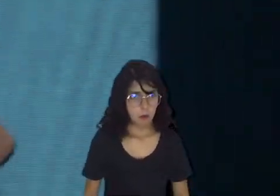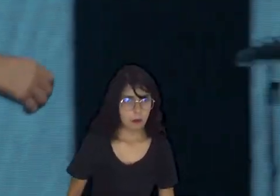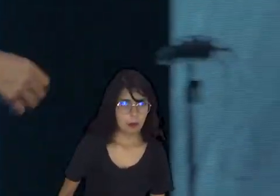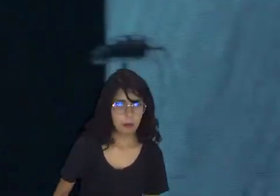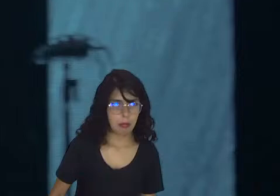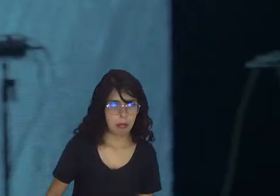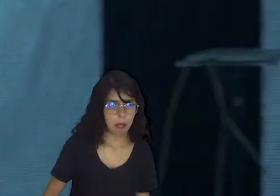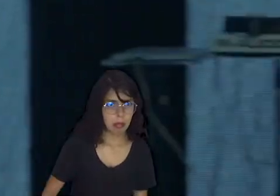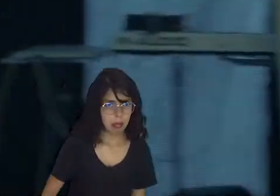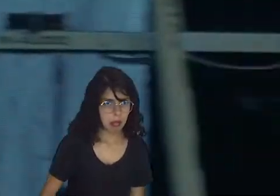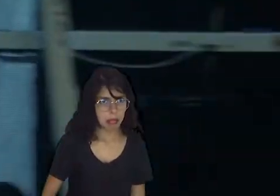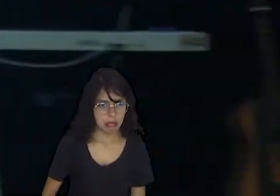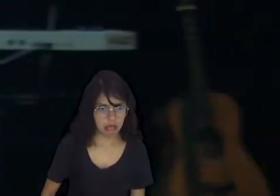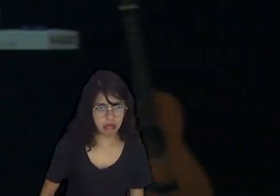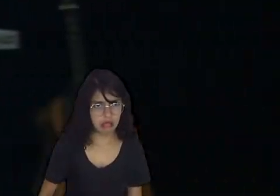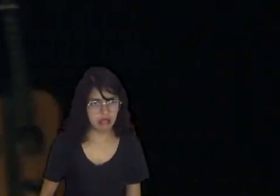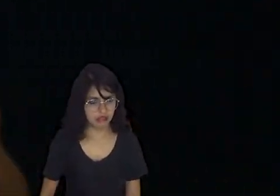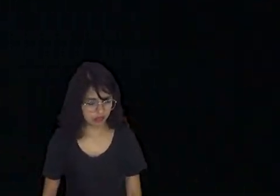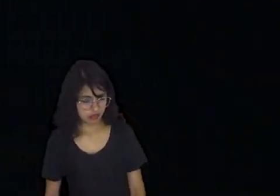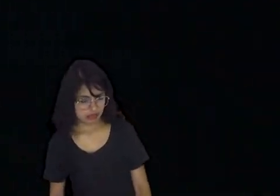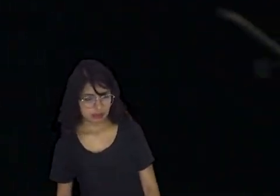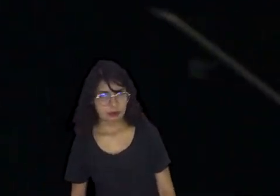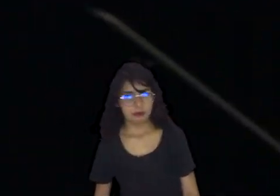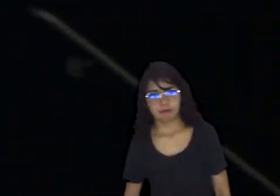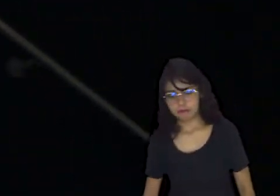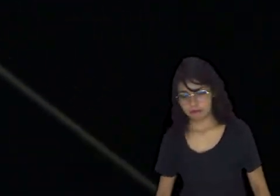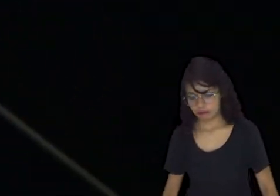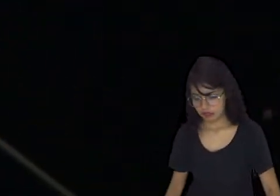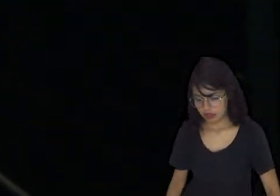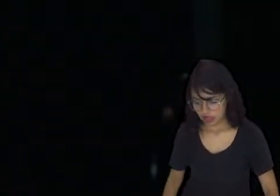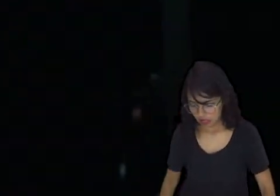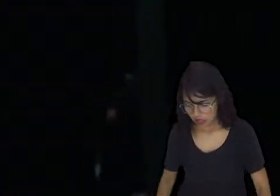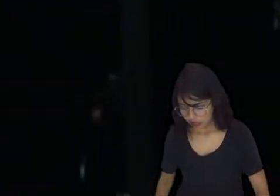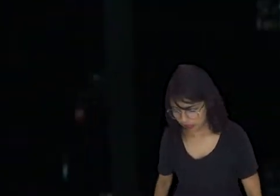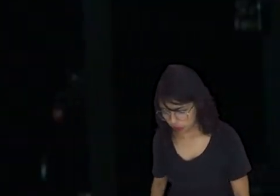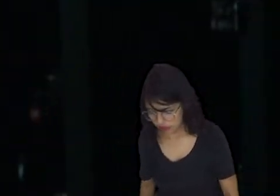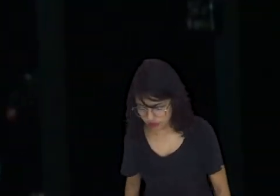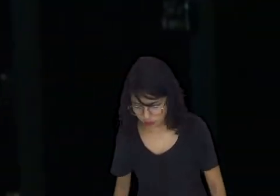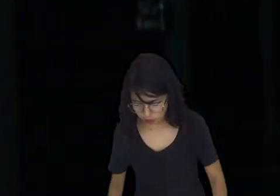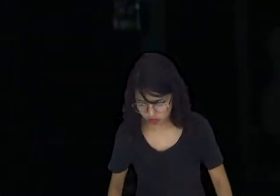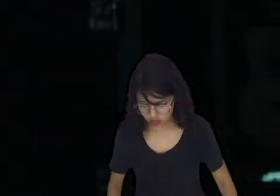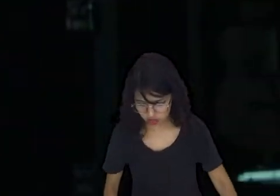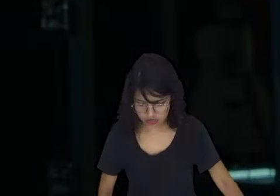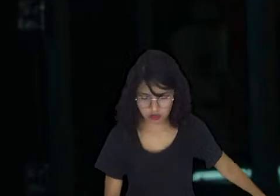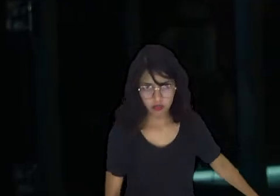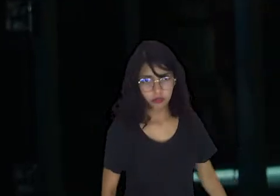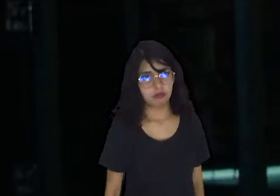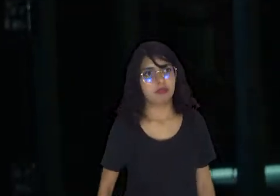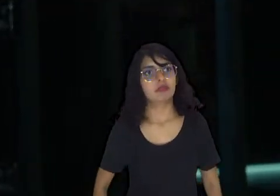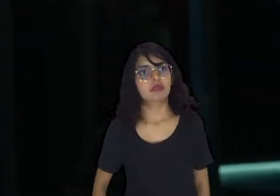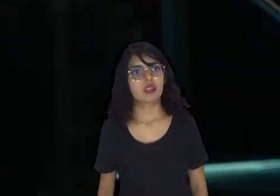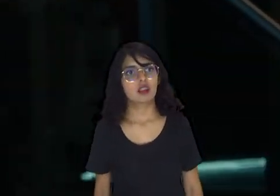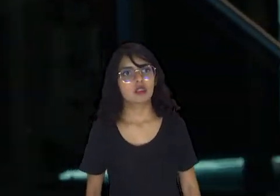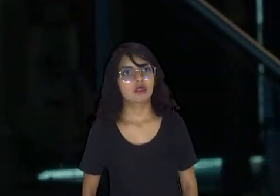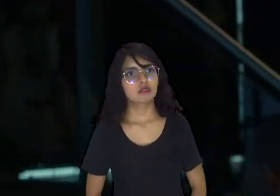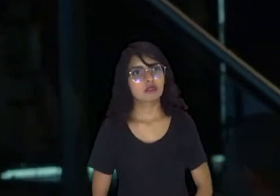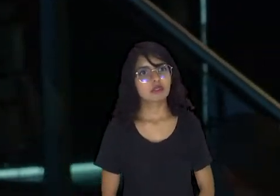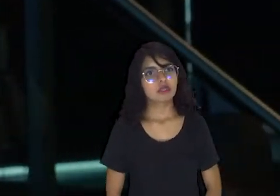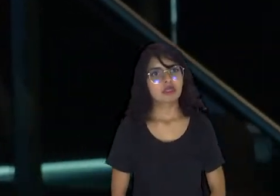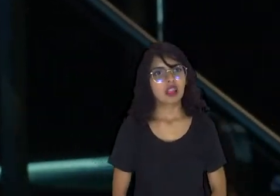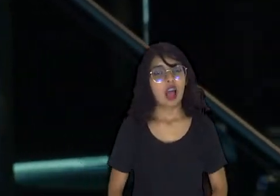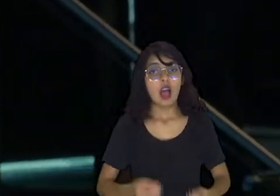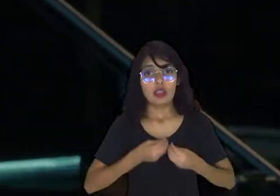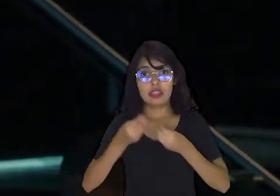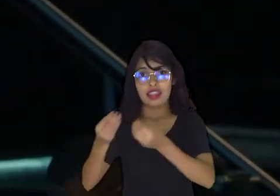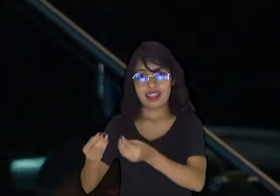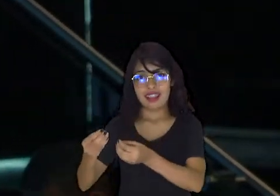precisamos trocar o nosso livro com o Betão lá, antes que eu esqueça. Livro da capa verde,